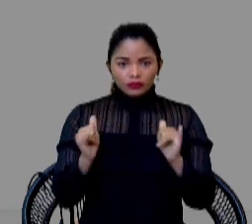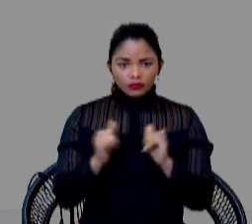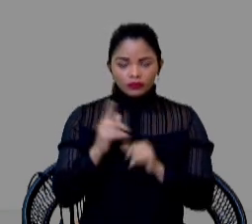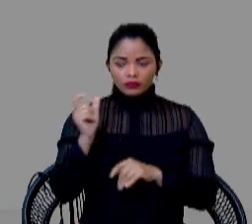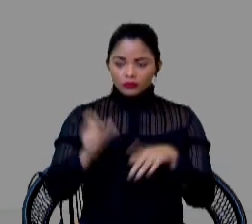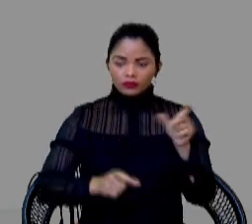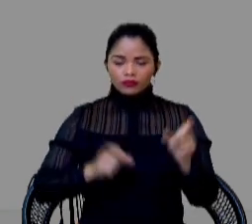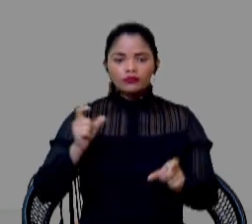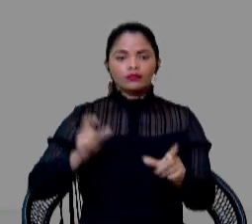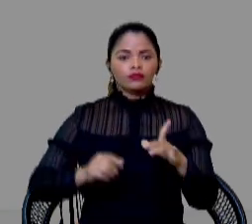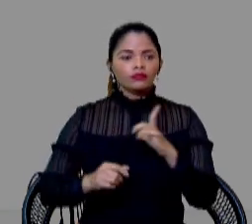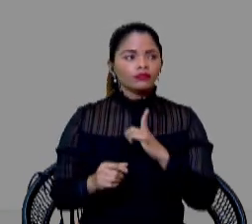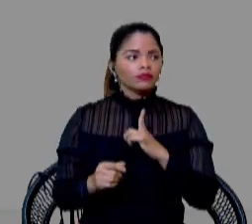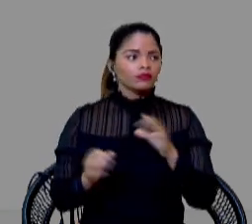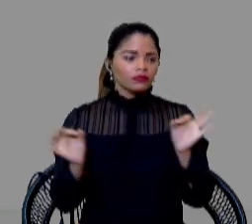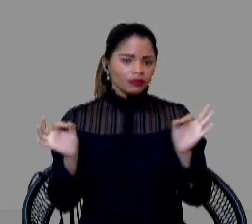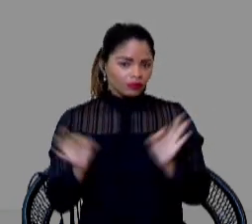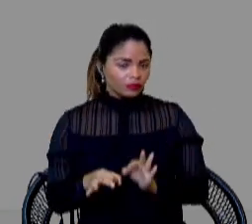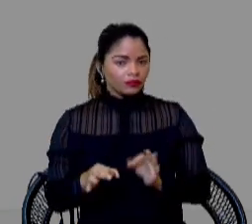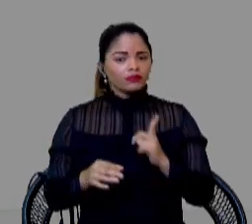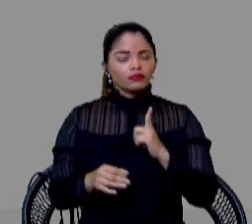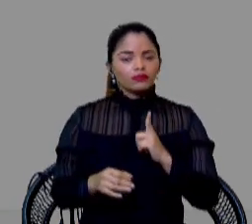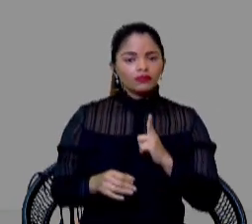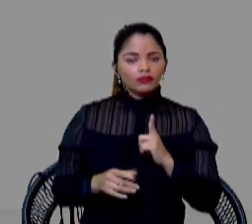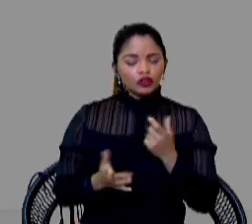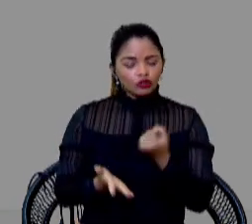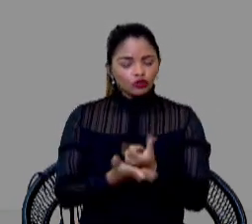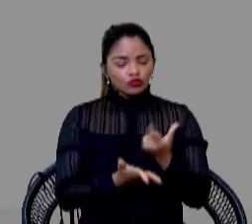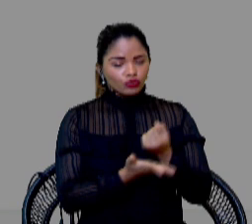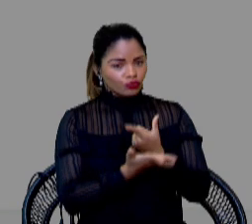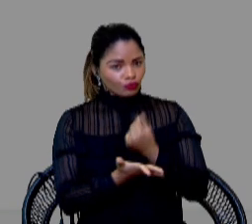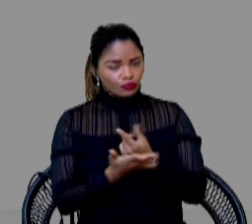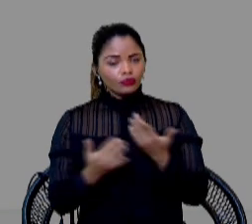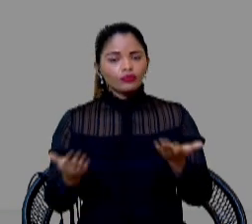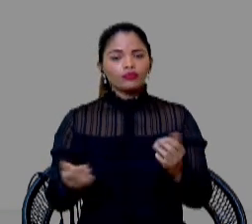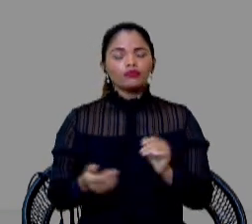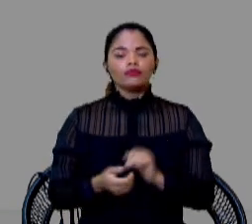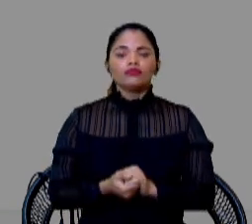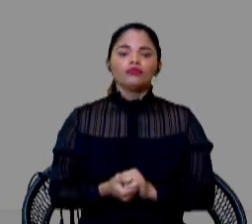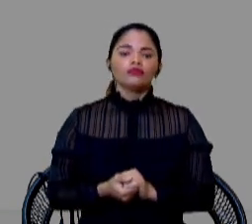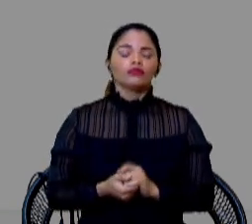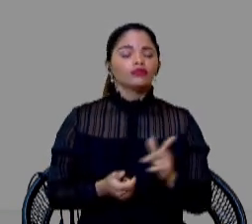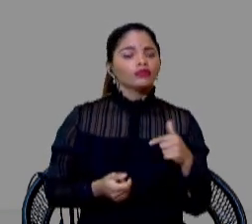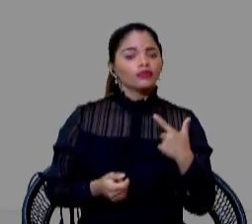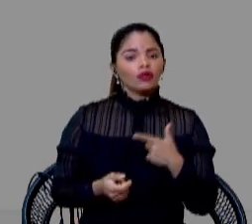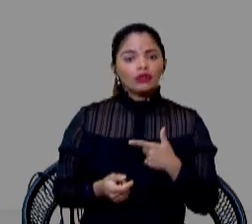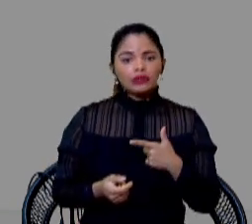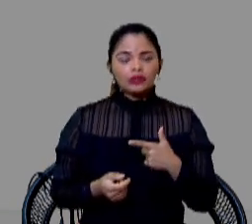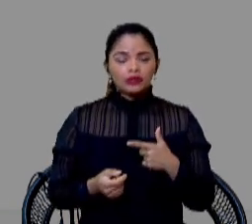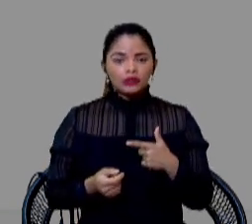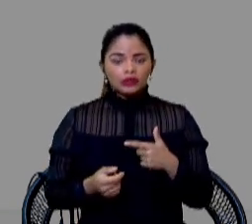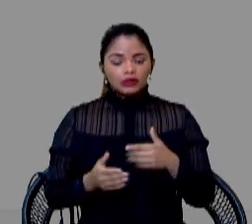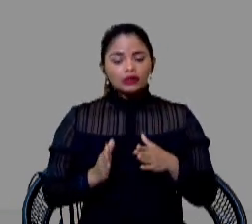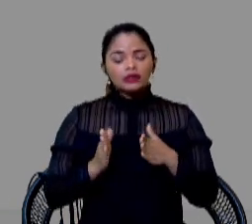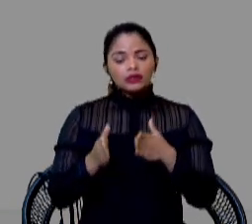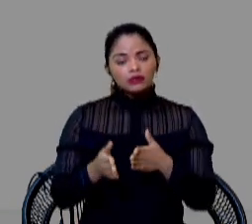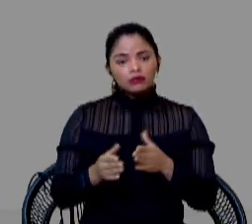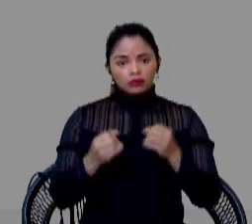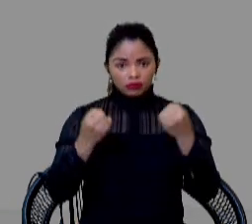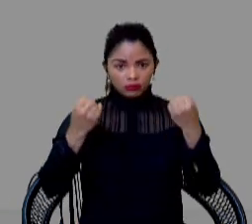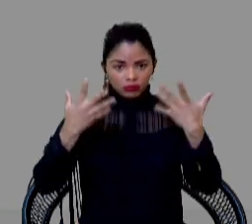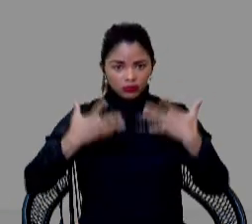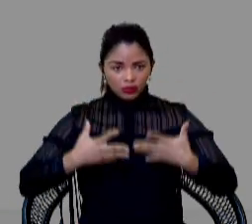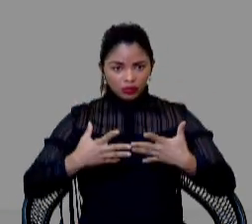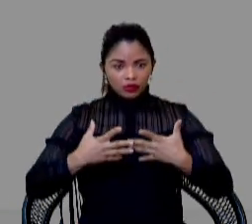que têm mais probabilidade de consumir, tá bom? A gente vai falar um pouquinho de segmentação mais para frente, mas